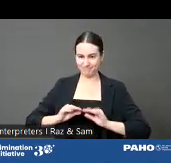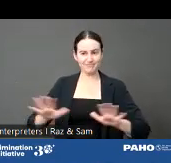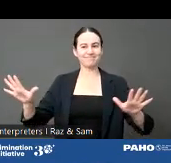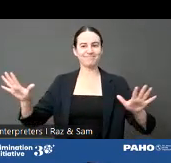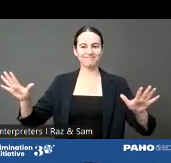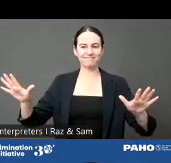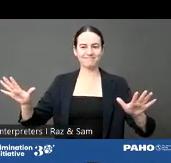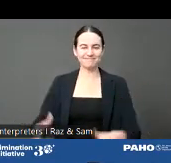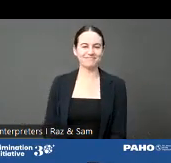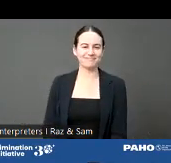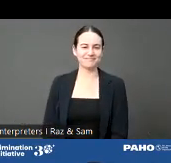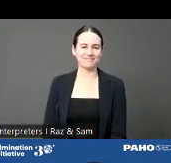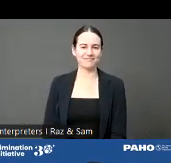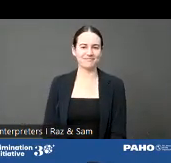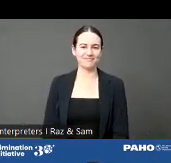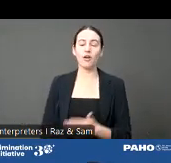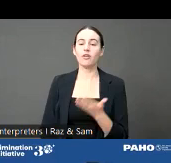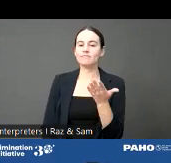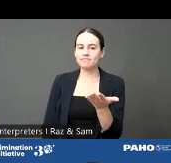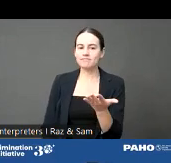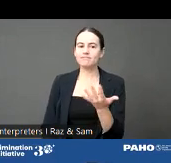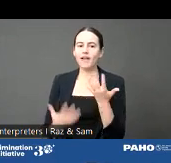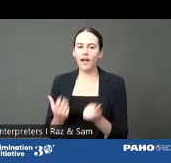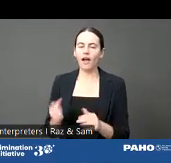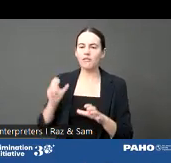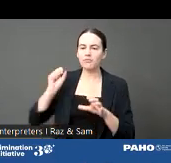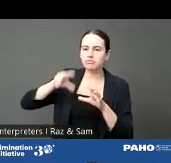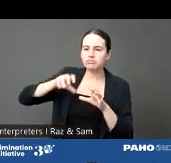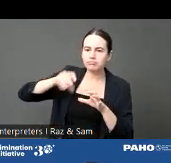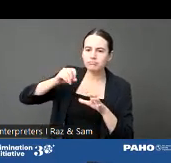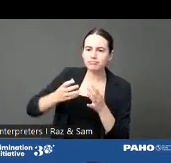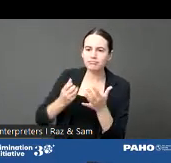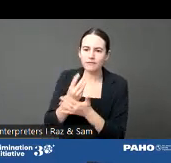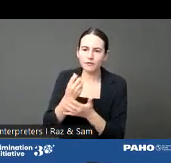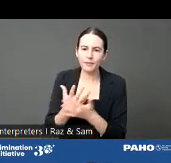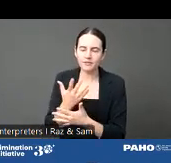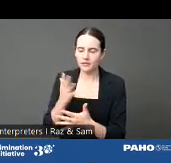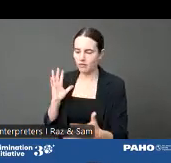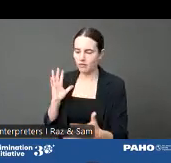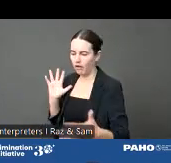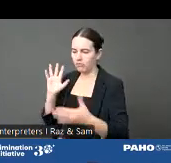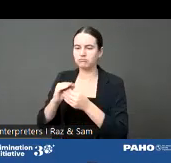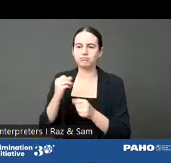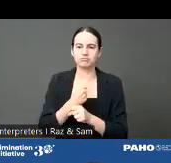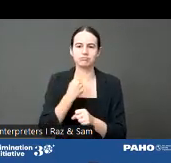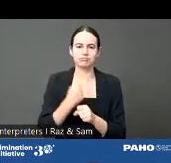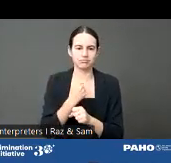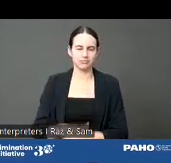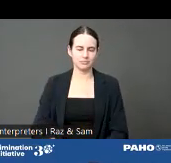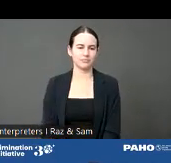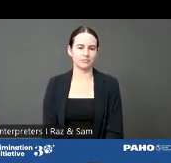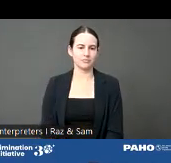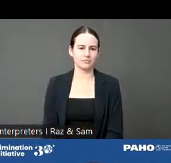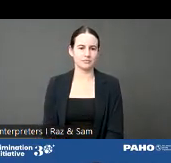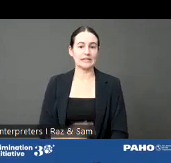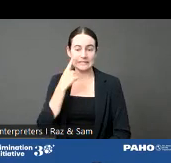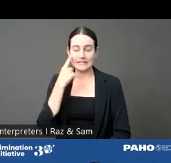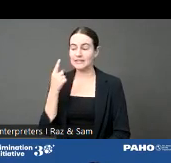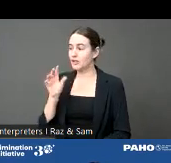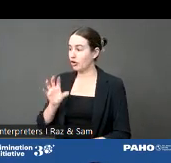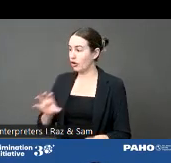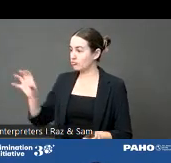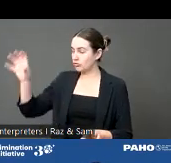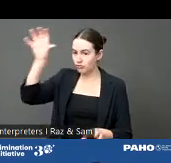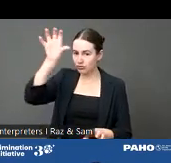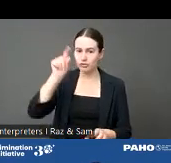que temos em termos de progressos de cada um dos países na região, sob a iniciativa de eliminação